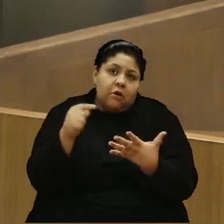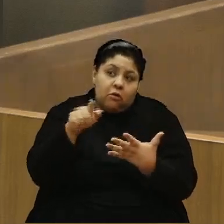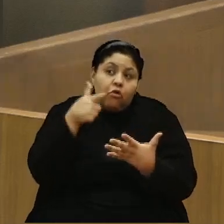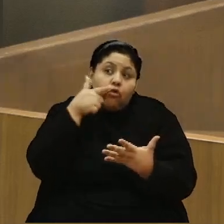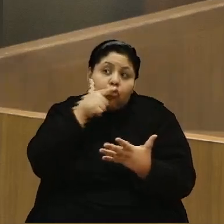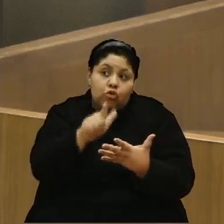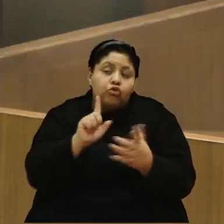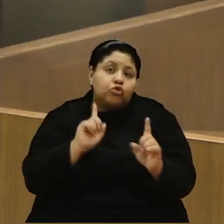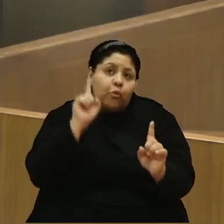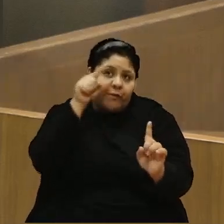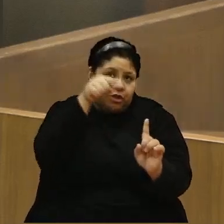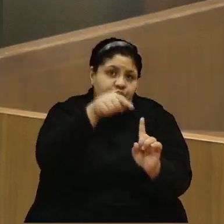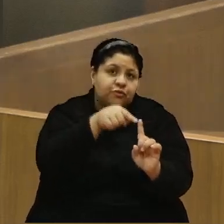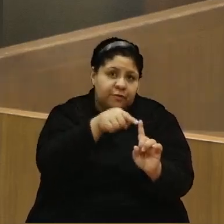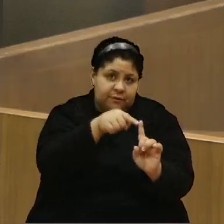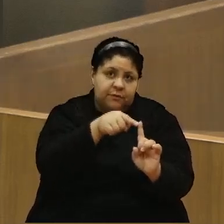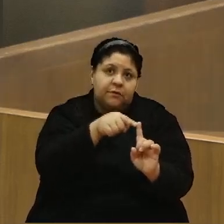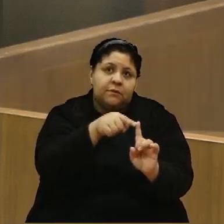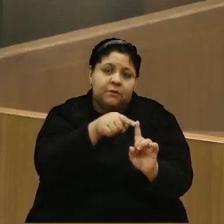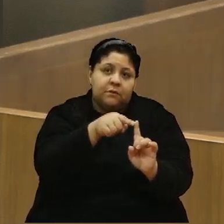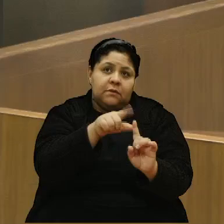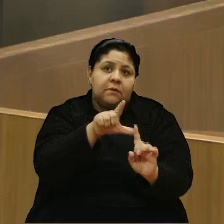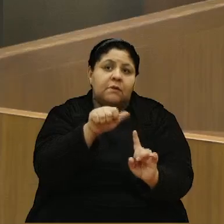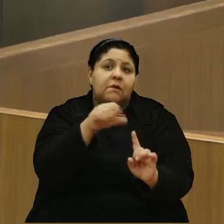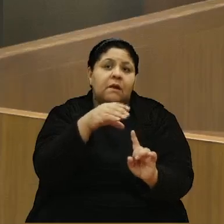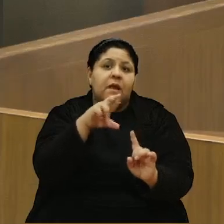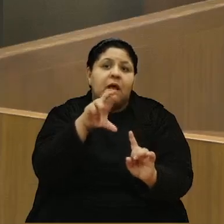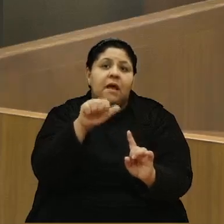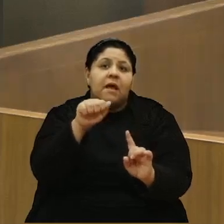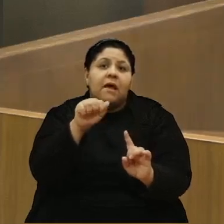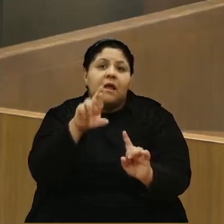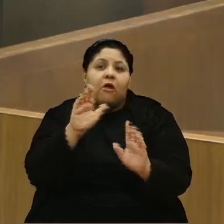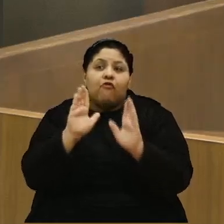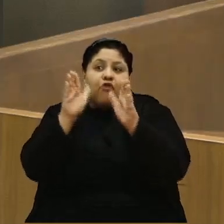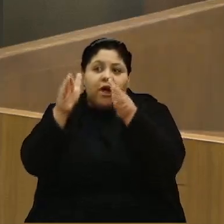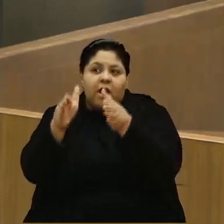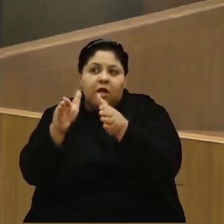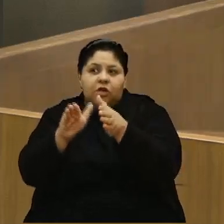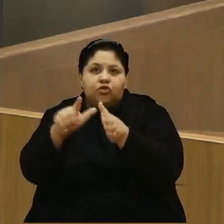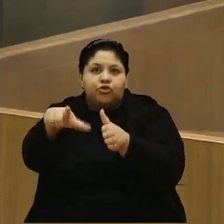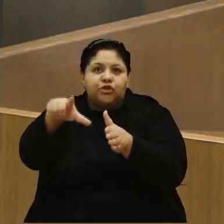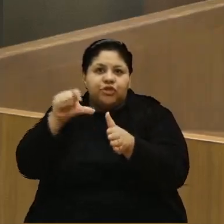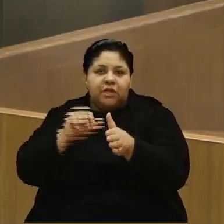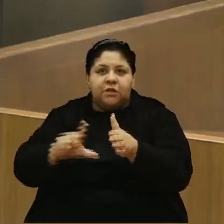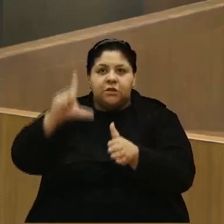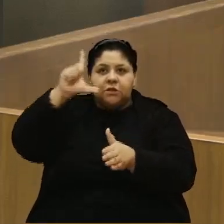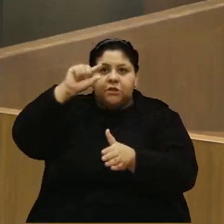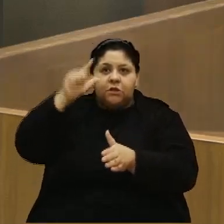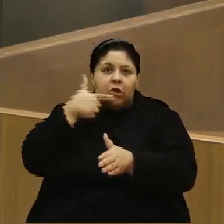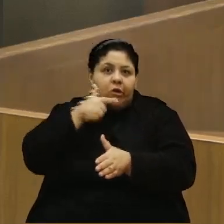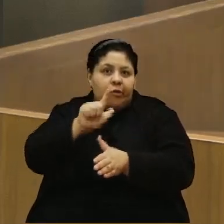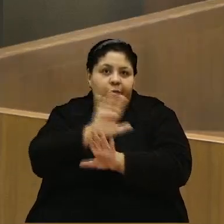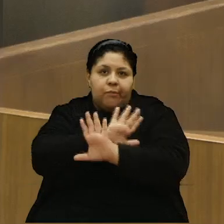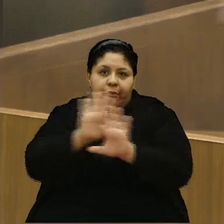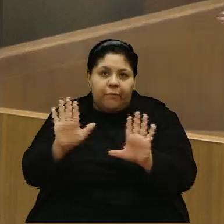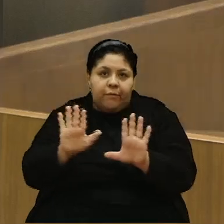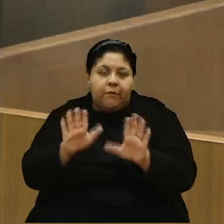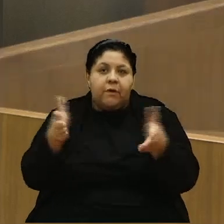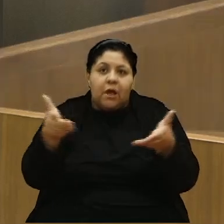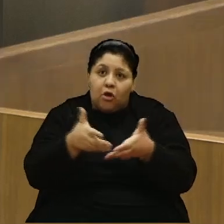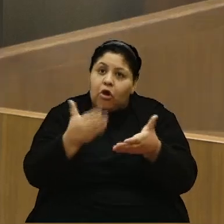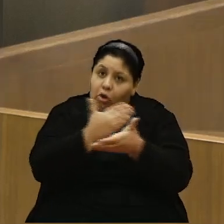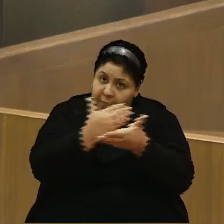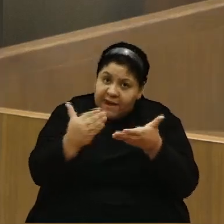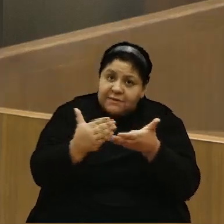conseguiu o objetivo dele, que era lacrar em cima do candidato Schalco. Ok, lacrou, ganhou a eleição, pronto. Coloca para